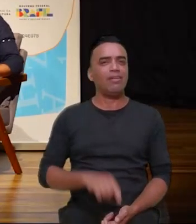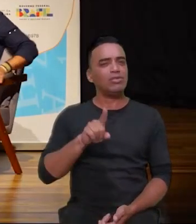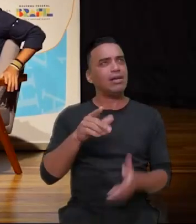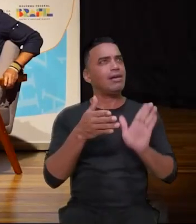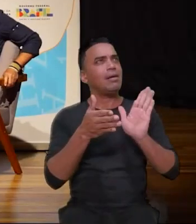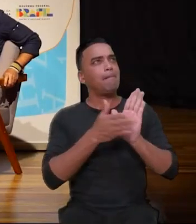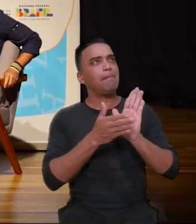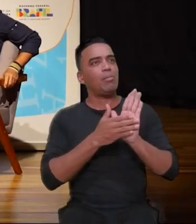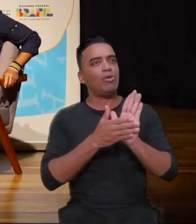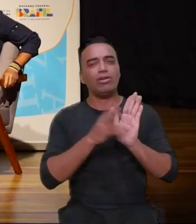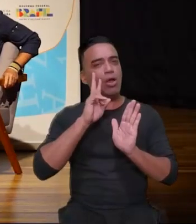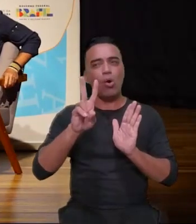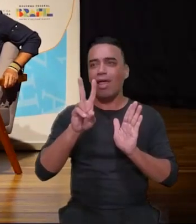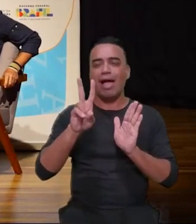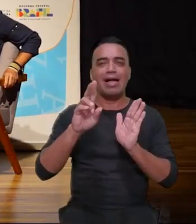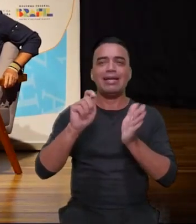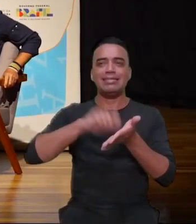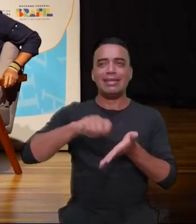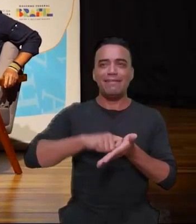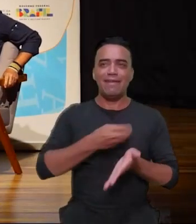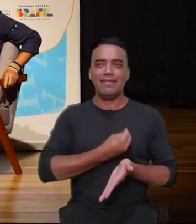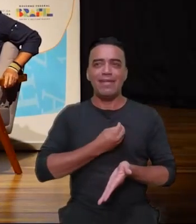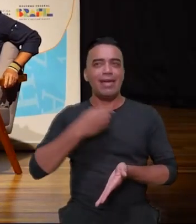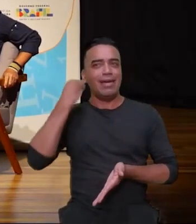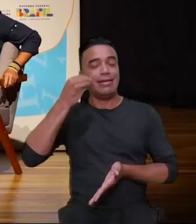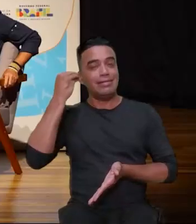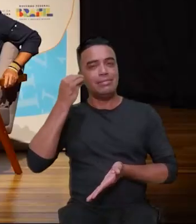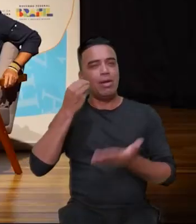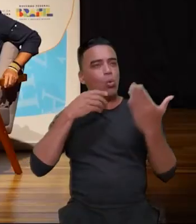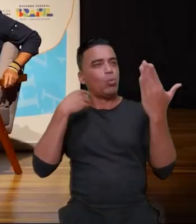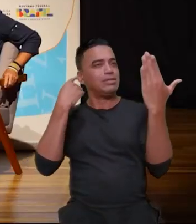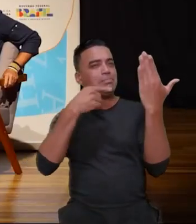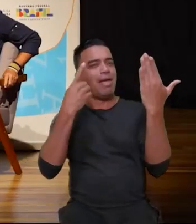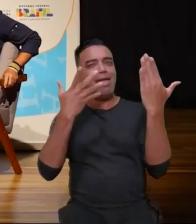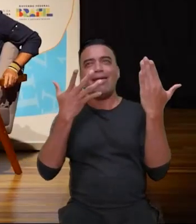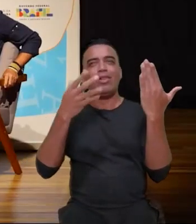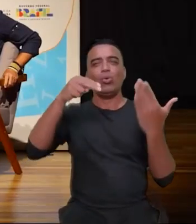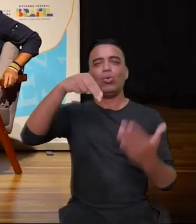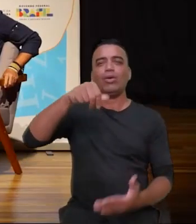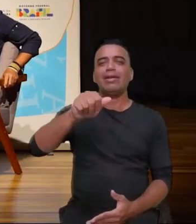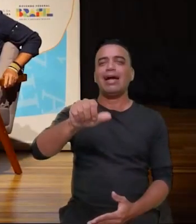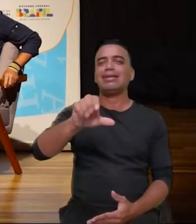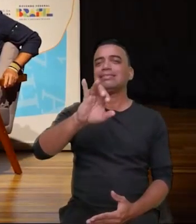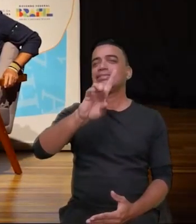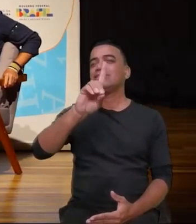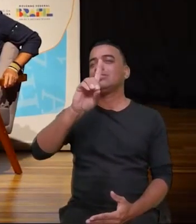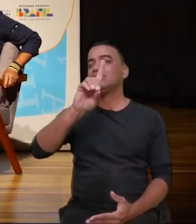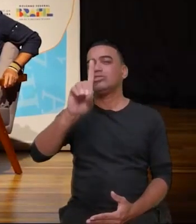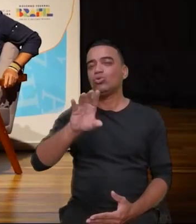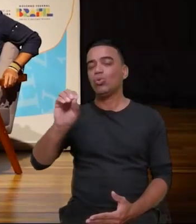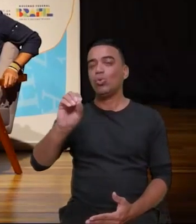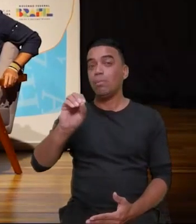Você propõe que não olhemos a escrevivência pelo espelho de Narciso, mas pelos espelhos de Oxum